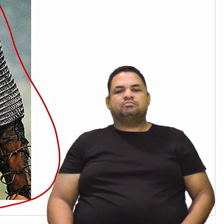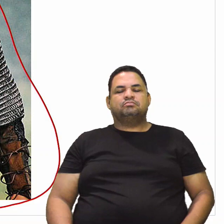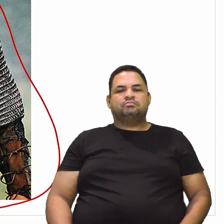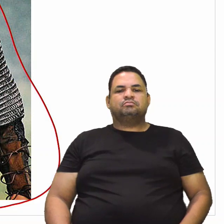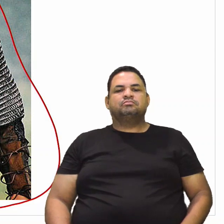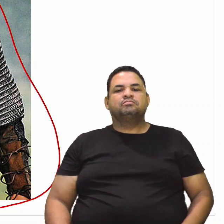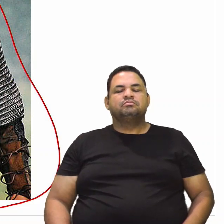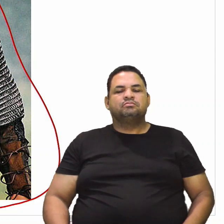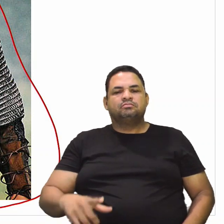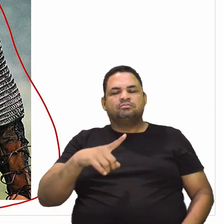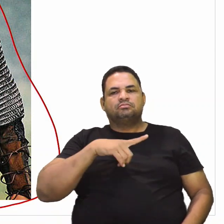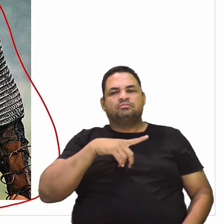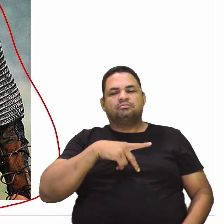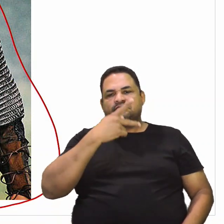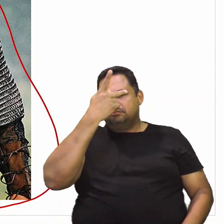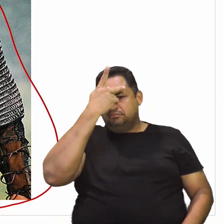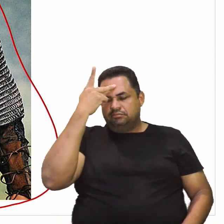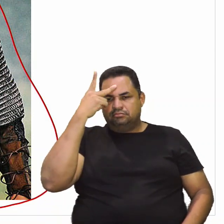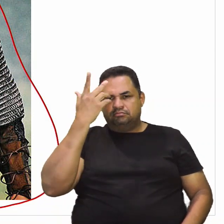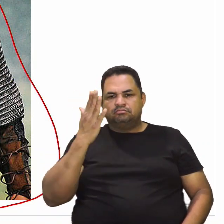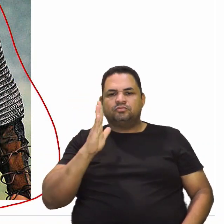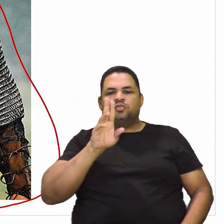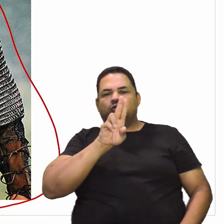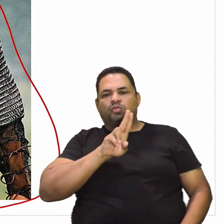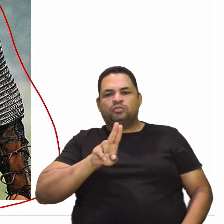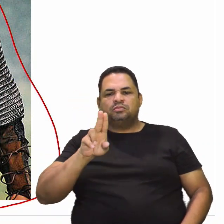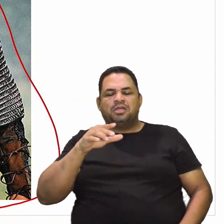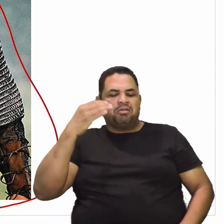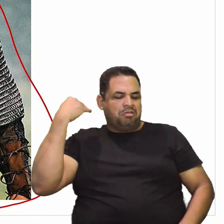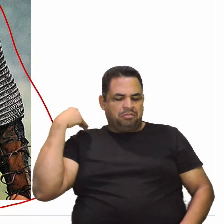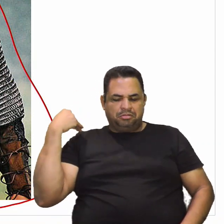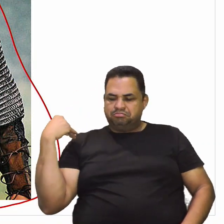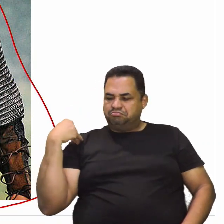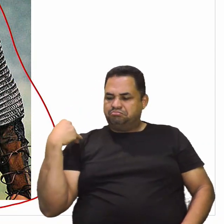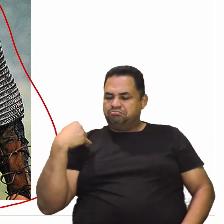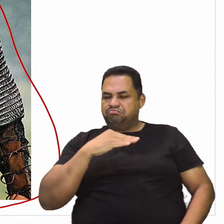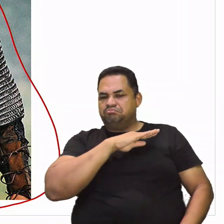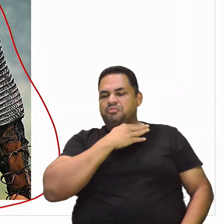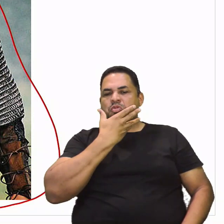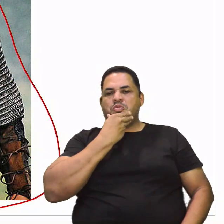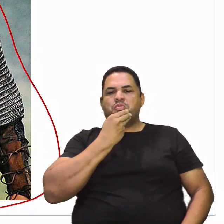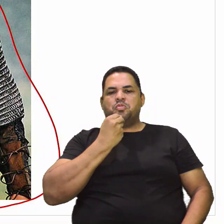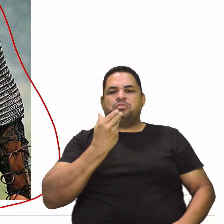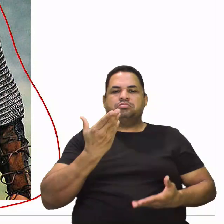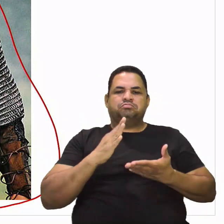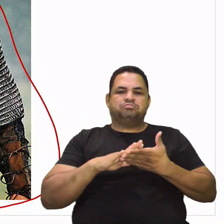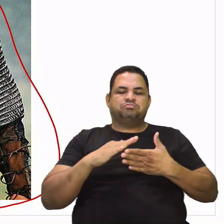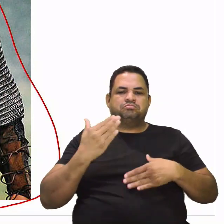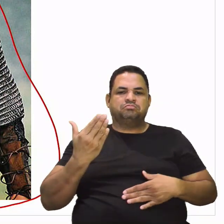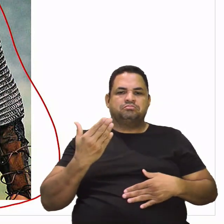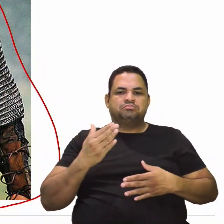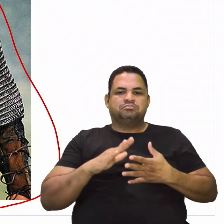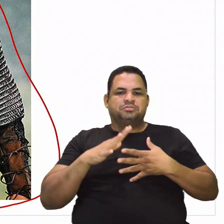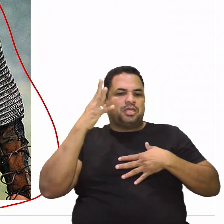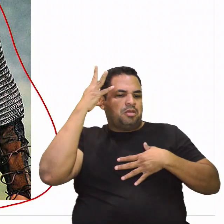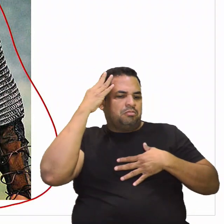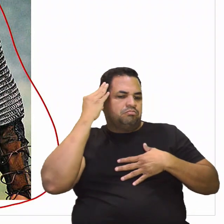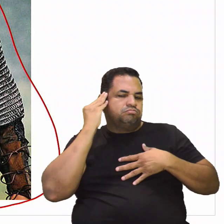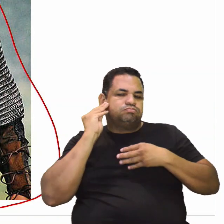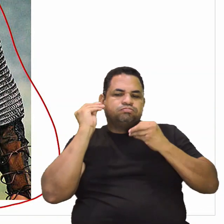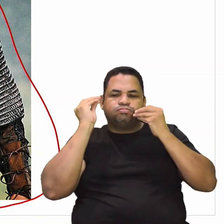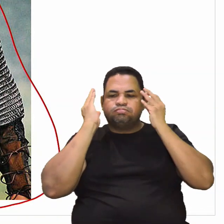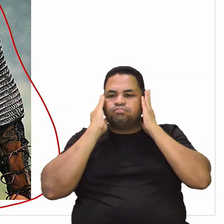Hoje, por exemplo, tem homens que ainda usam o cabelo grande, mas acaba deixando o cabelo bem sedoso,